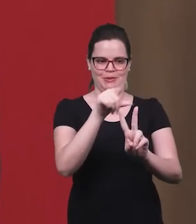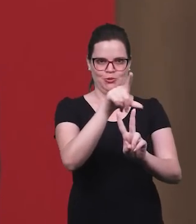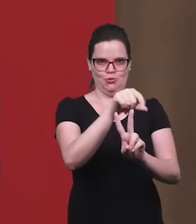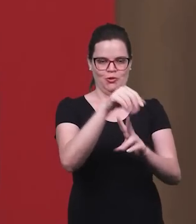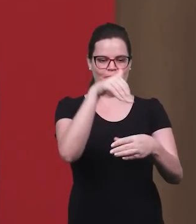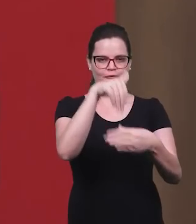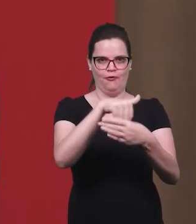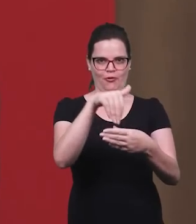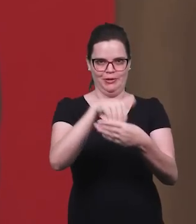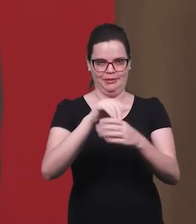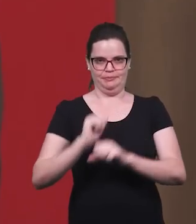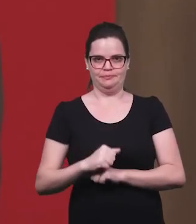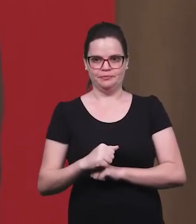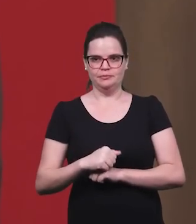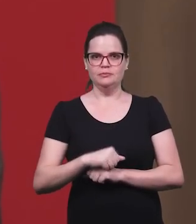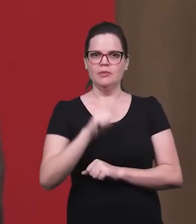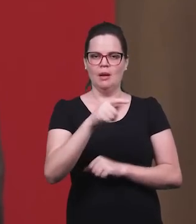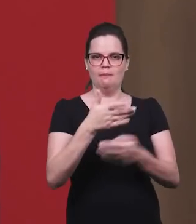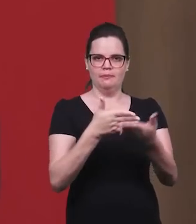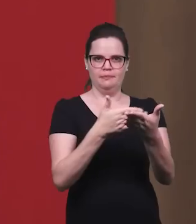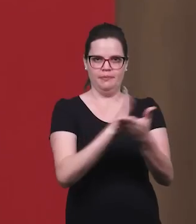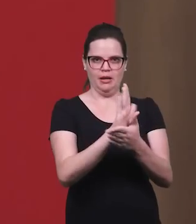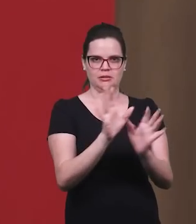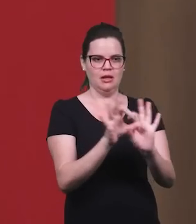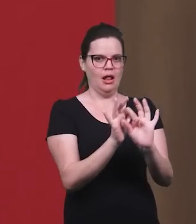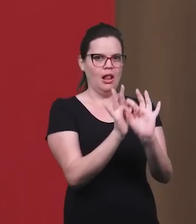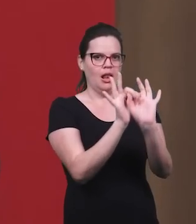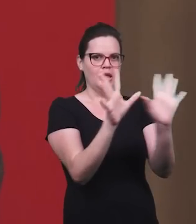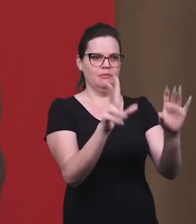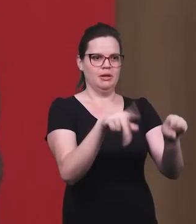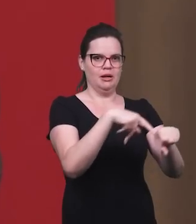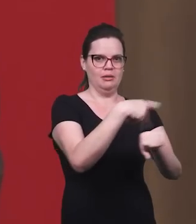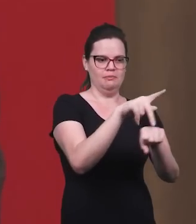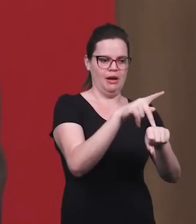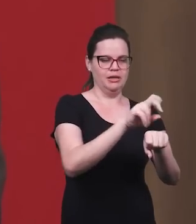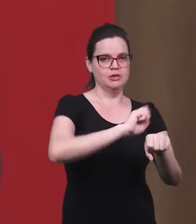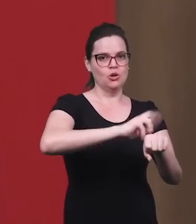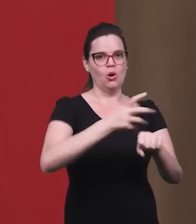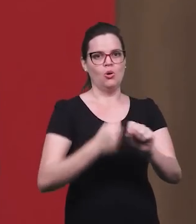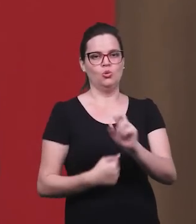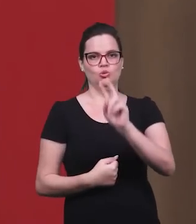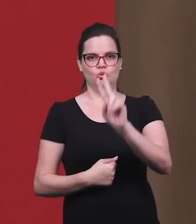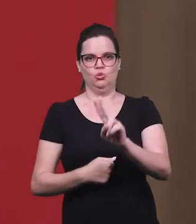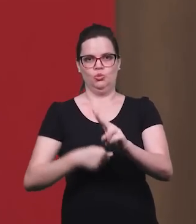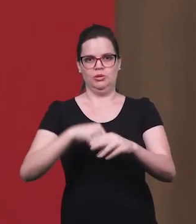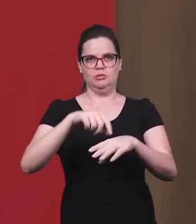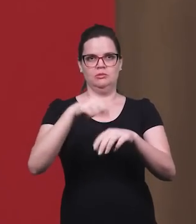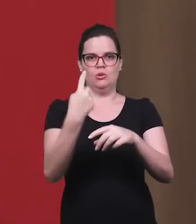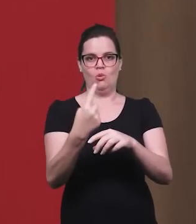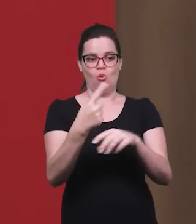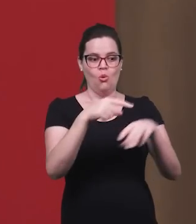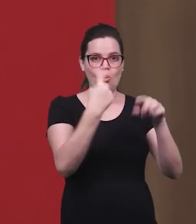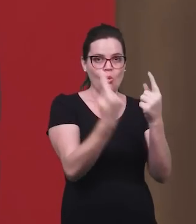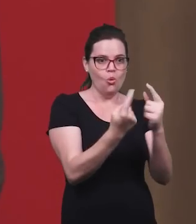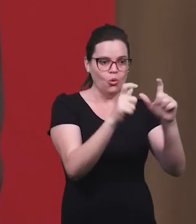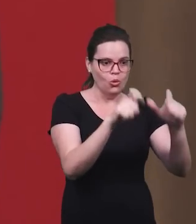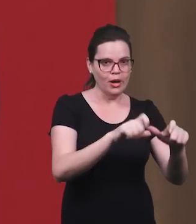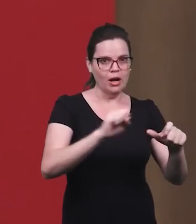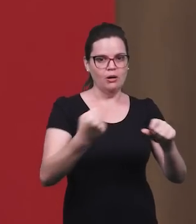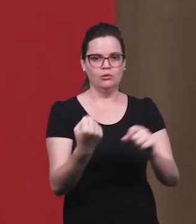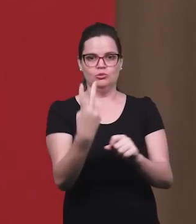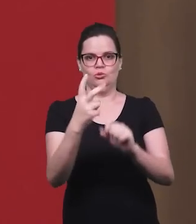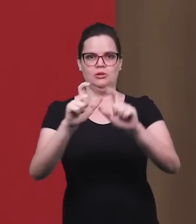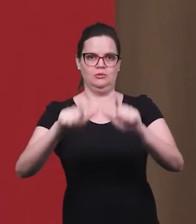votação de uma terra para ser aprovada ou a votação de 2 terras. Israel verificou que a votação de uma terra não tinha